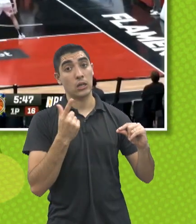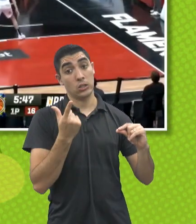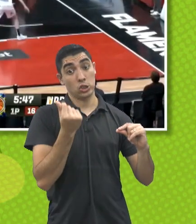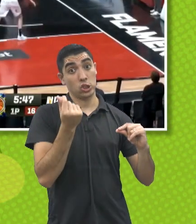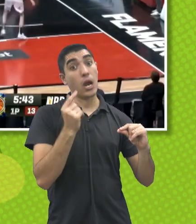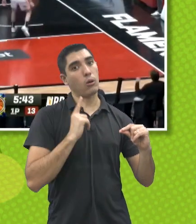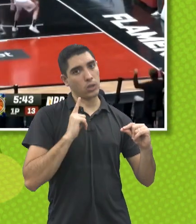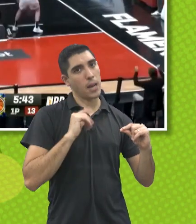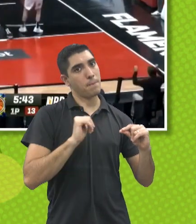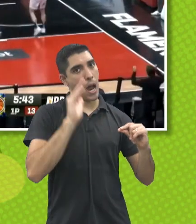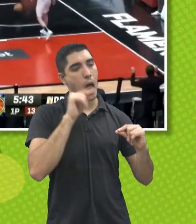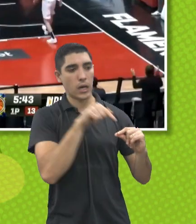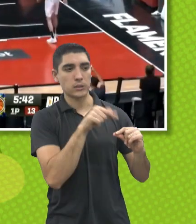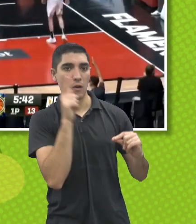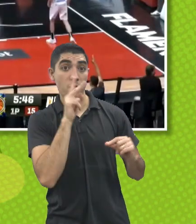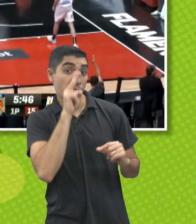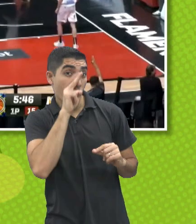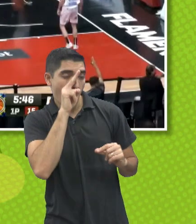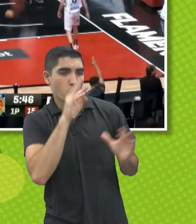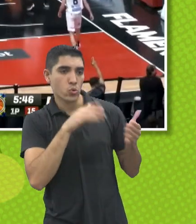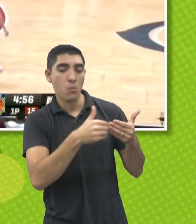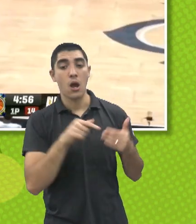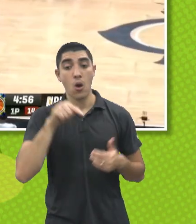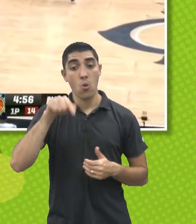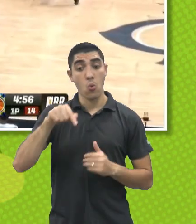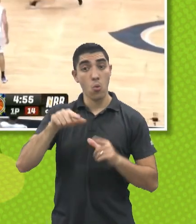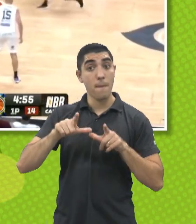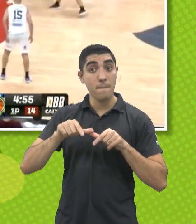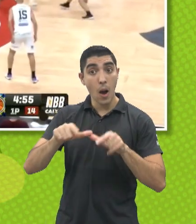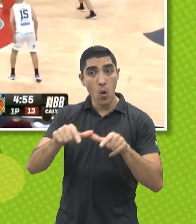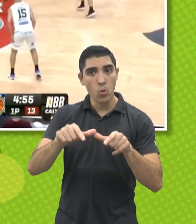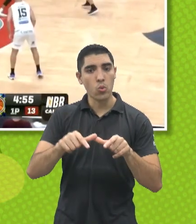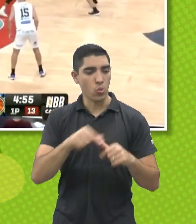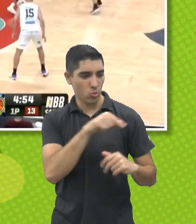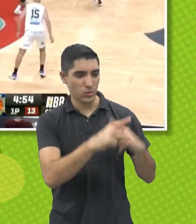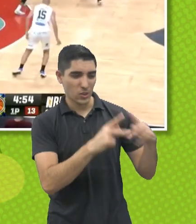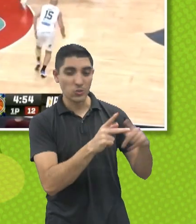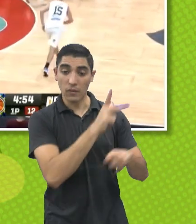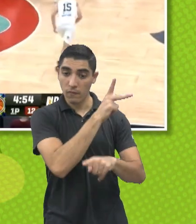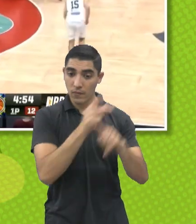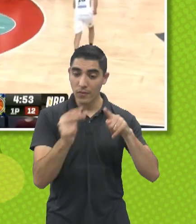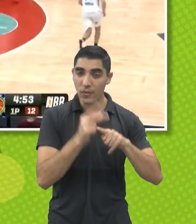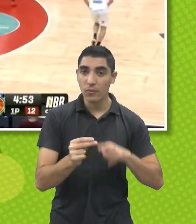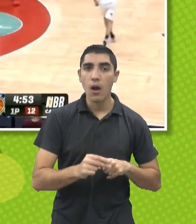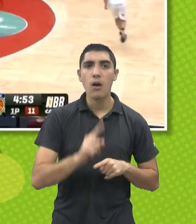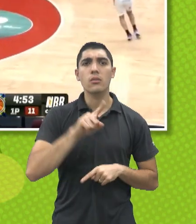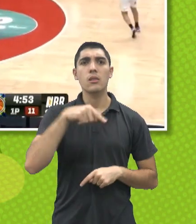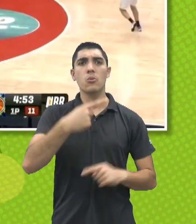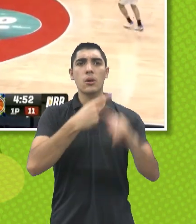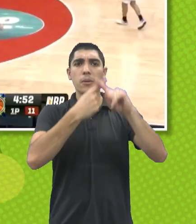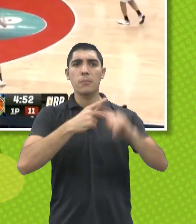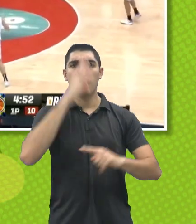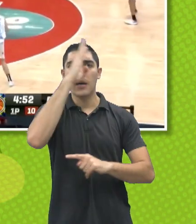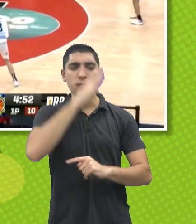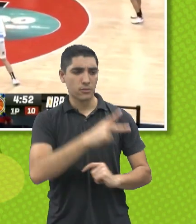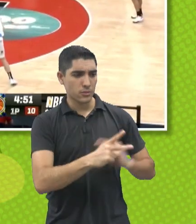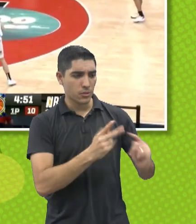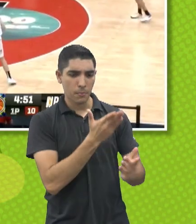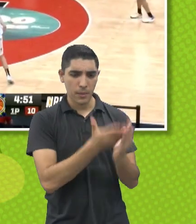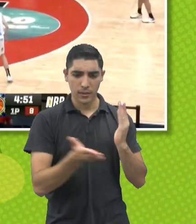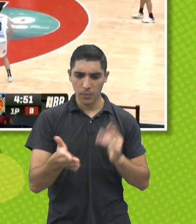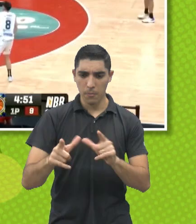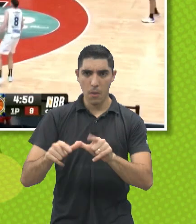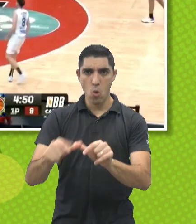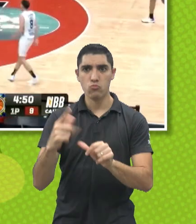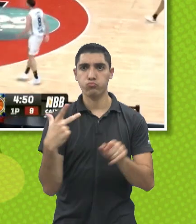O Bauru, o São José venceu todos os confrontos aí contra o Bauru no Campeonato Paulista e aí no NBB acabou perdendo. E essa vitória do São José